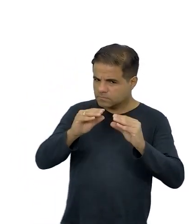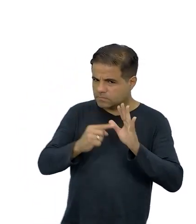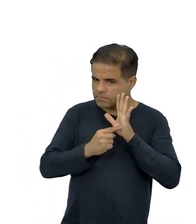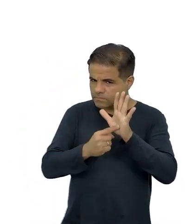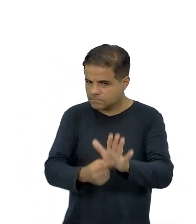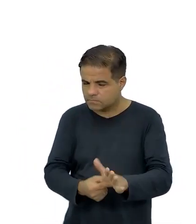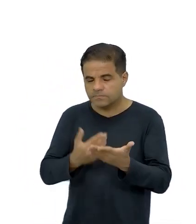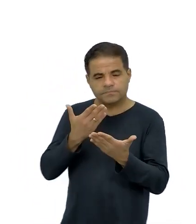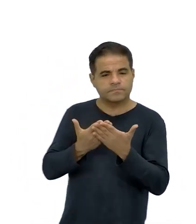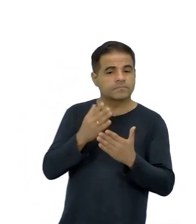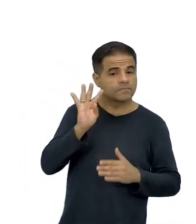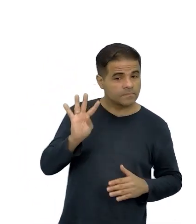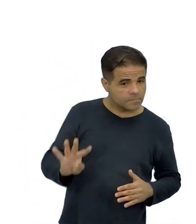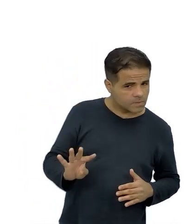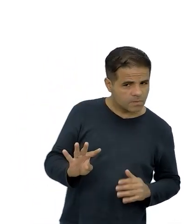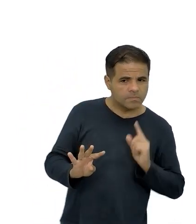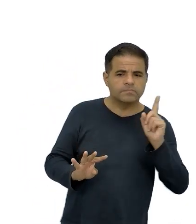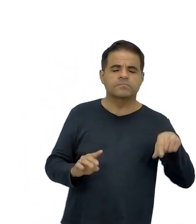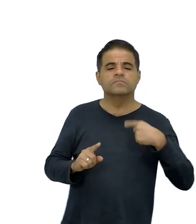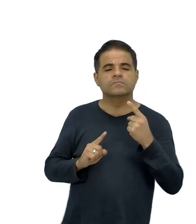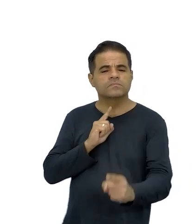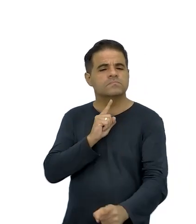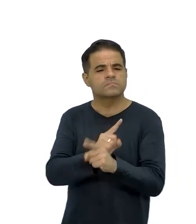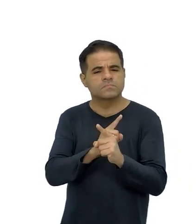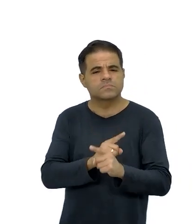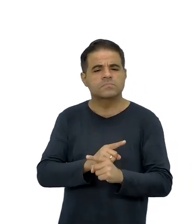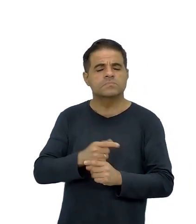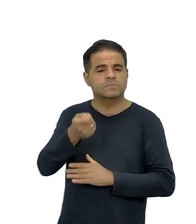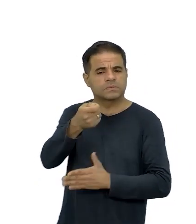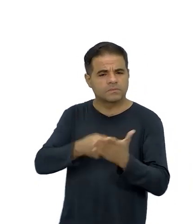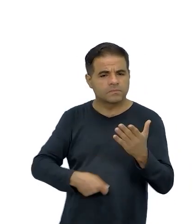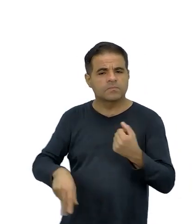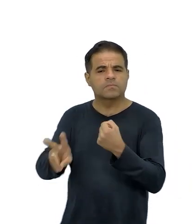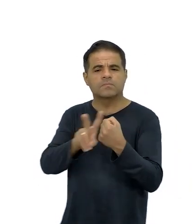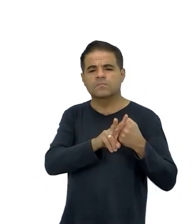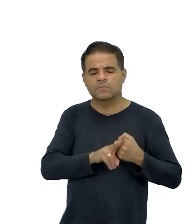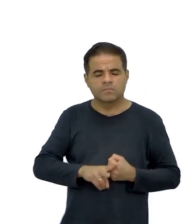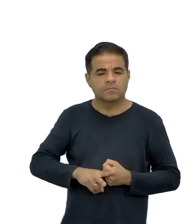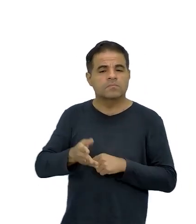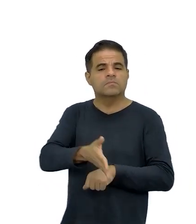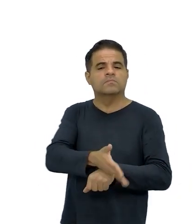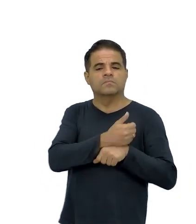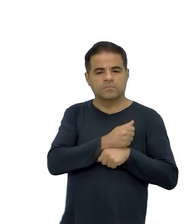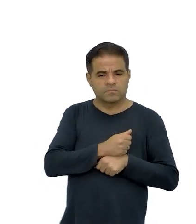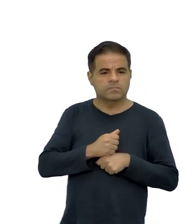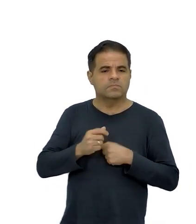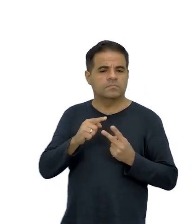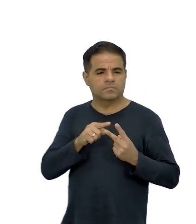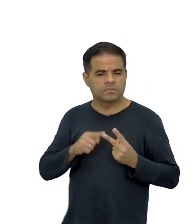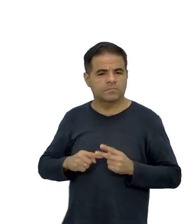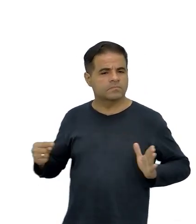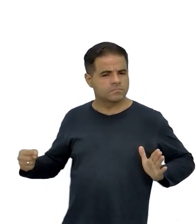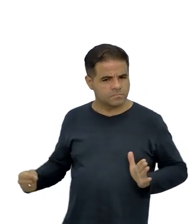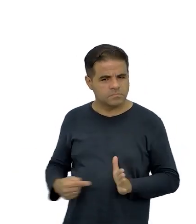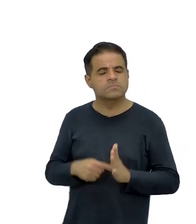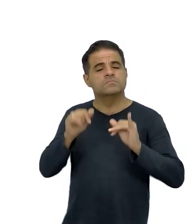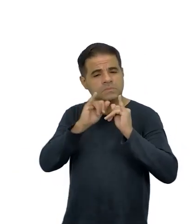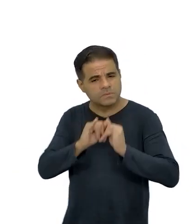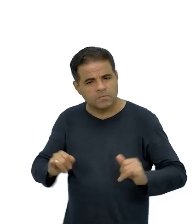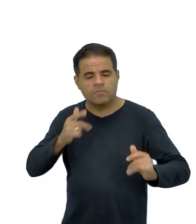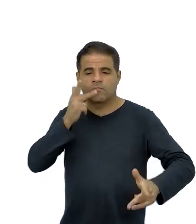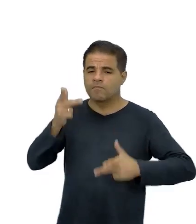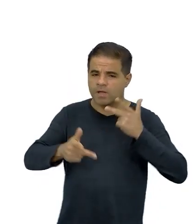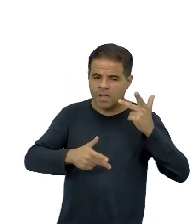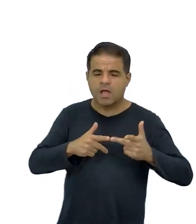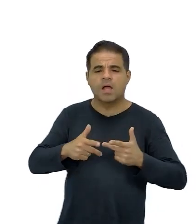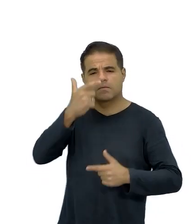lá da aula 4, identificar e transcrever os verbos que antecedem os 2 pontos e anunciam fala